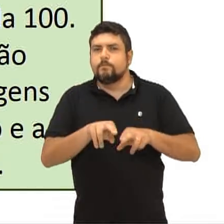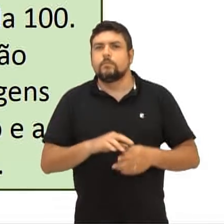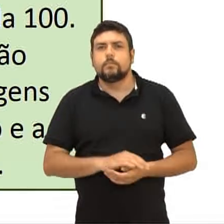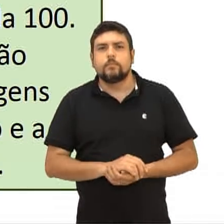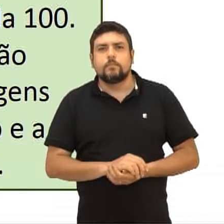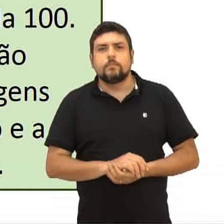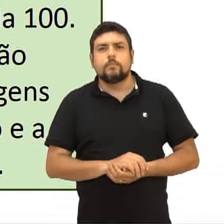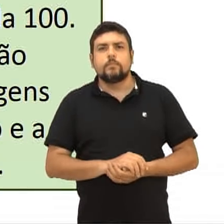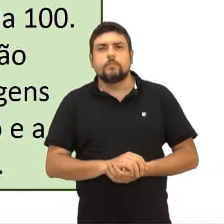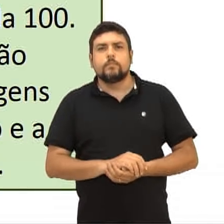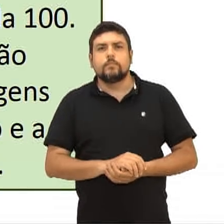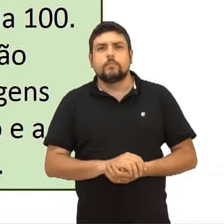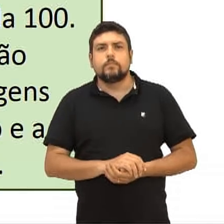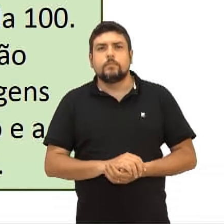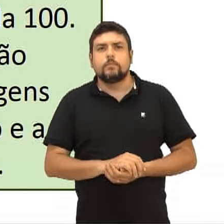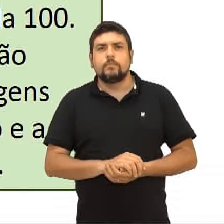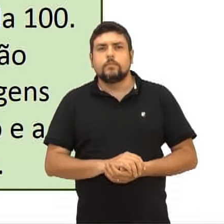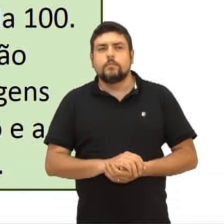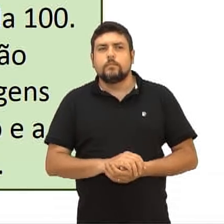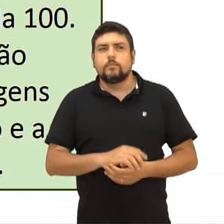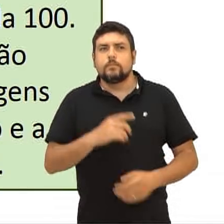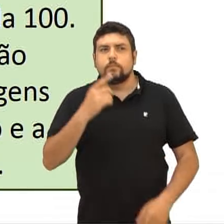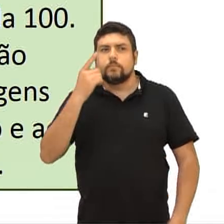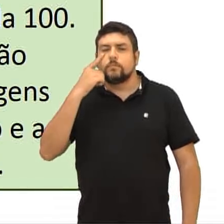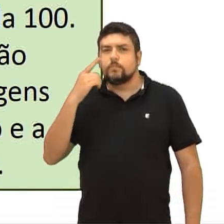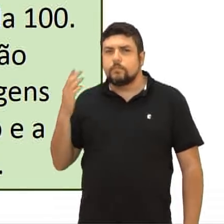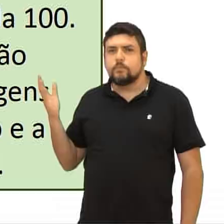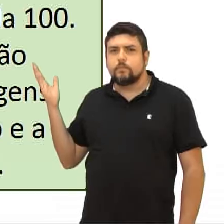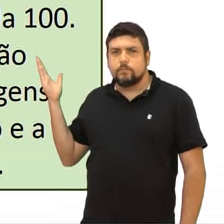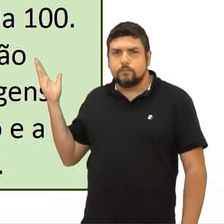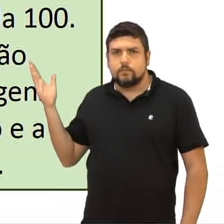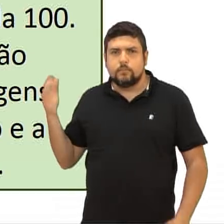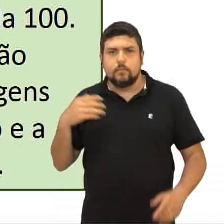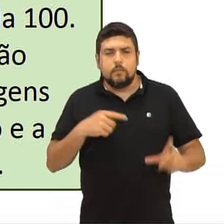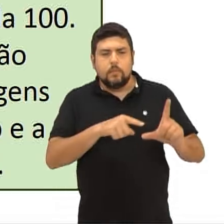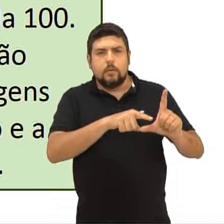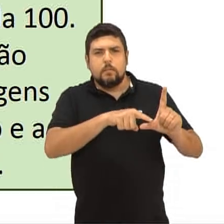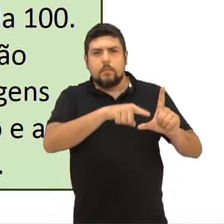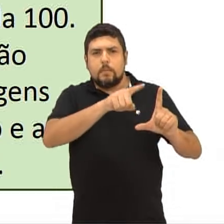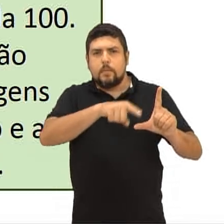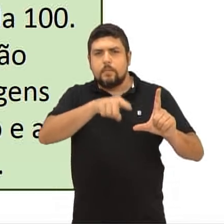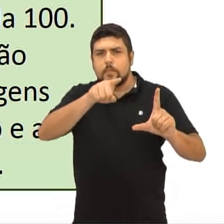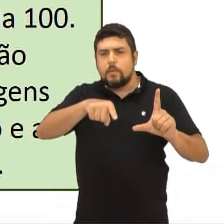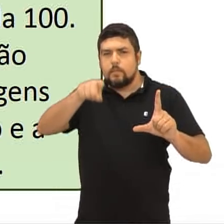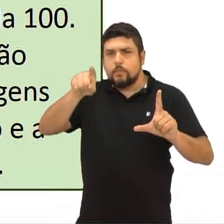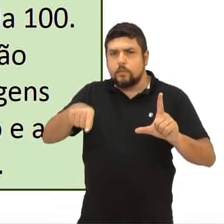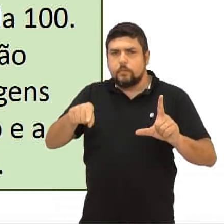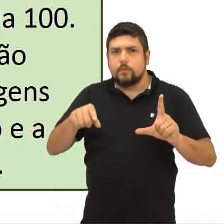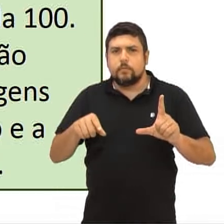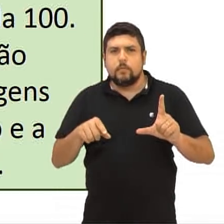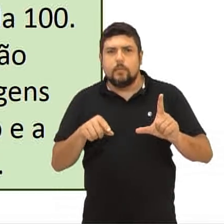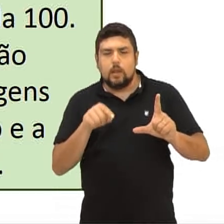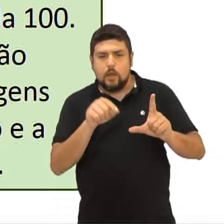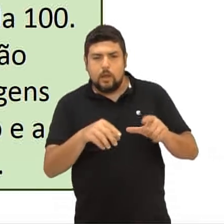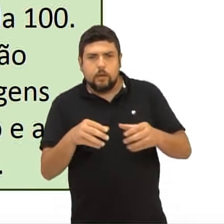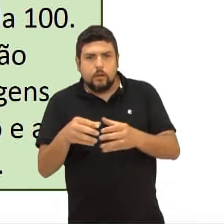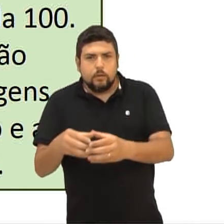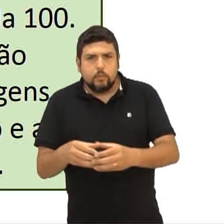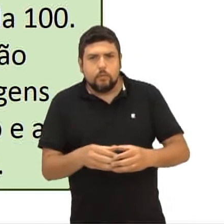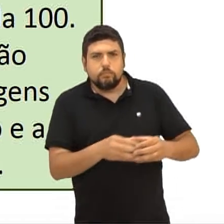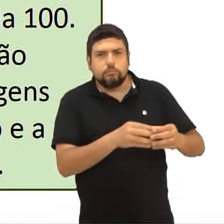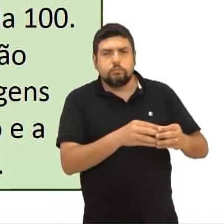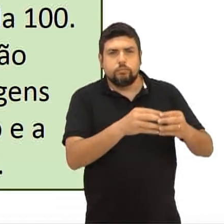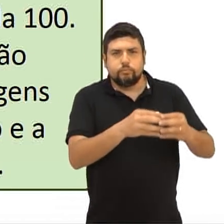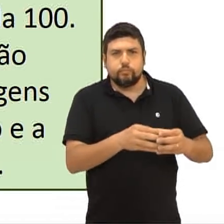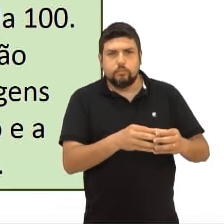Observe outro exemplo. No gráfico abaixo, temos a quantidade reciclada por tipo de material.